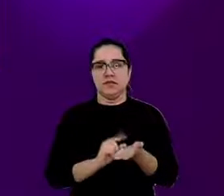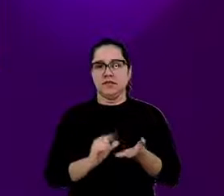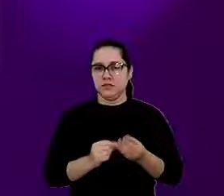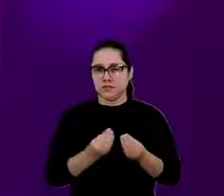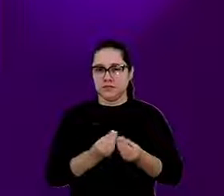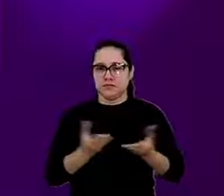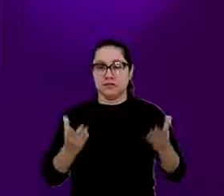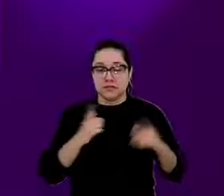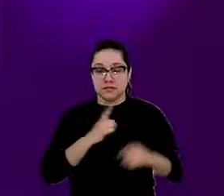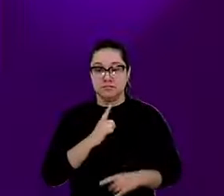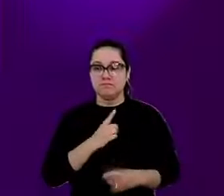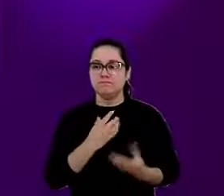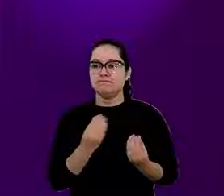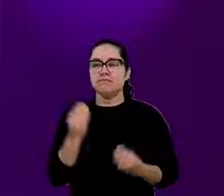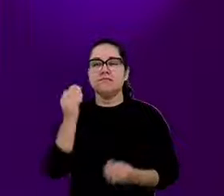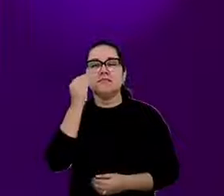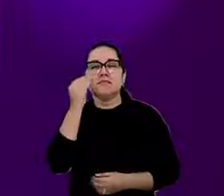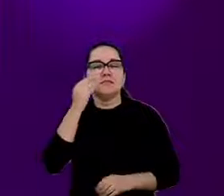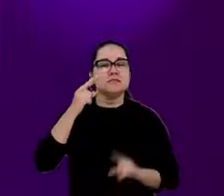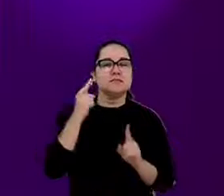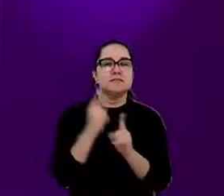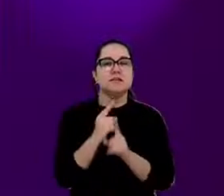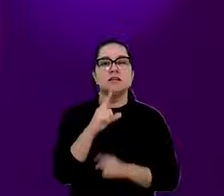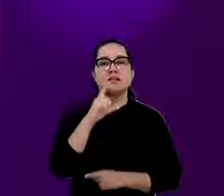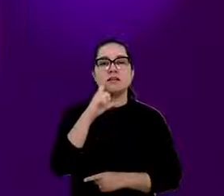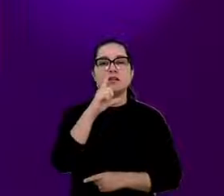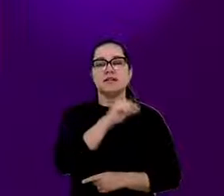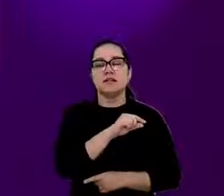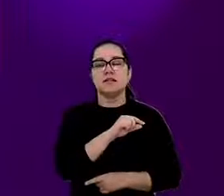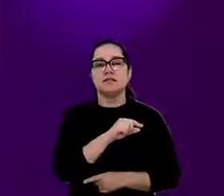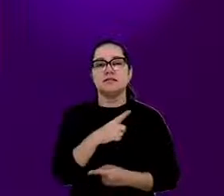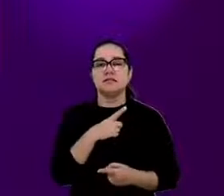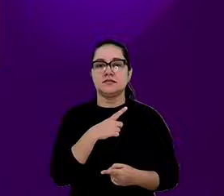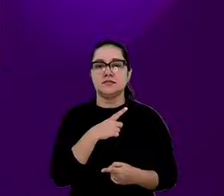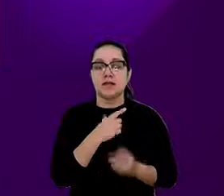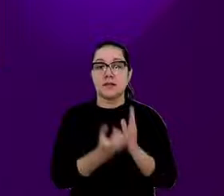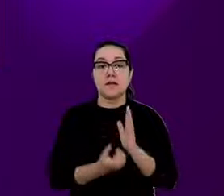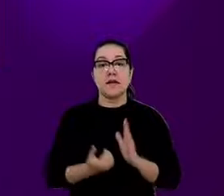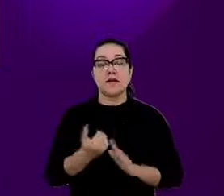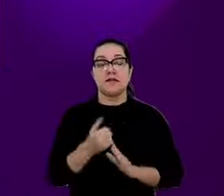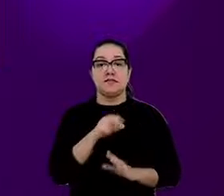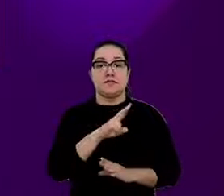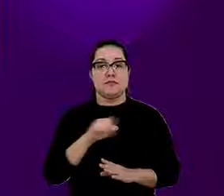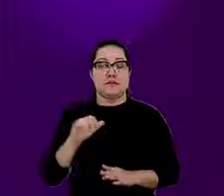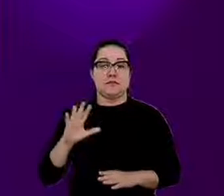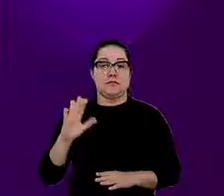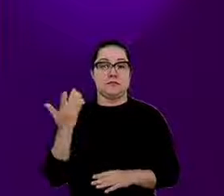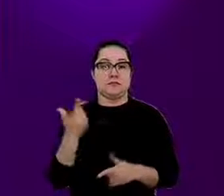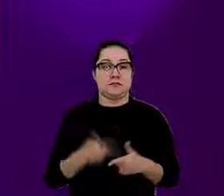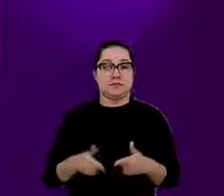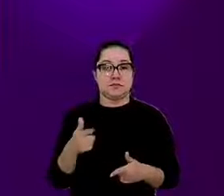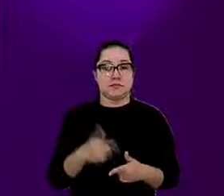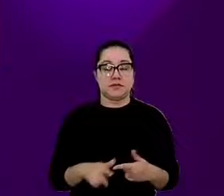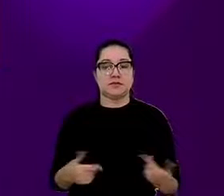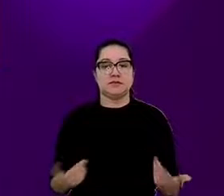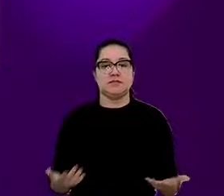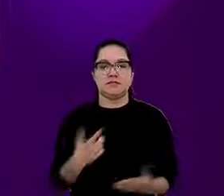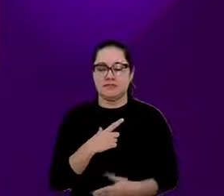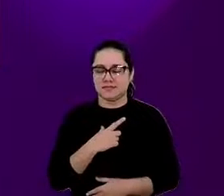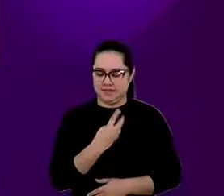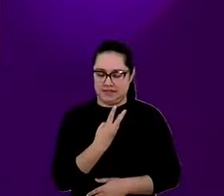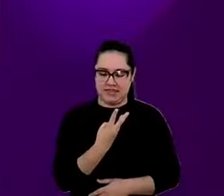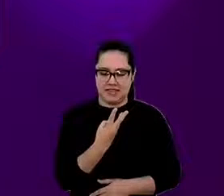tentar identificar quem é o paciente que vem a ter uma chance maior de ter um evento cardiovascular no futuro. Temos mais de